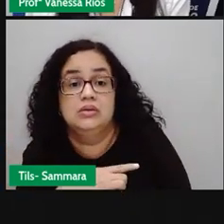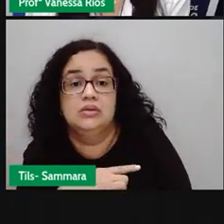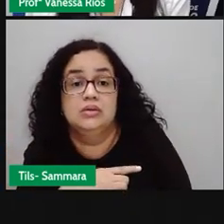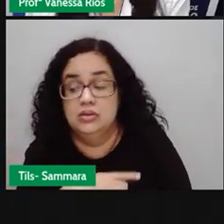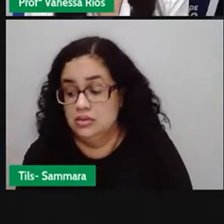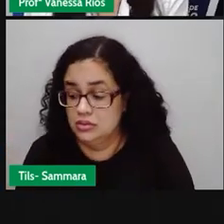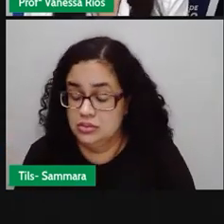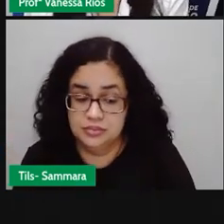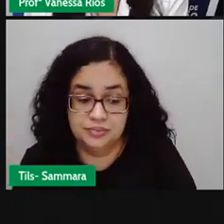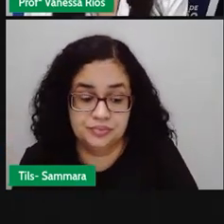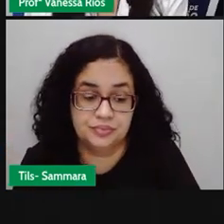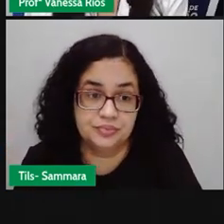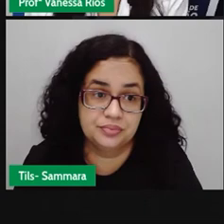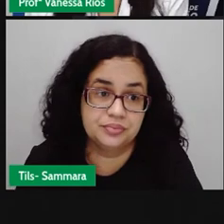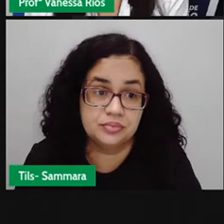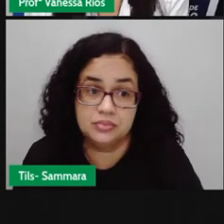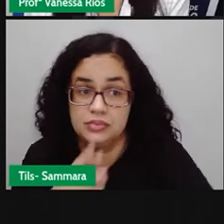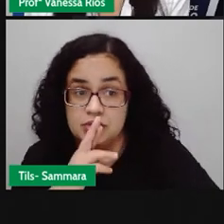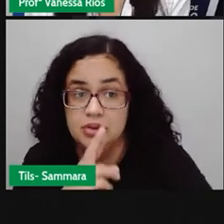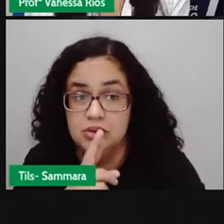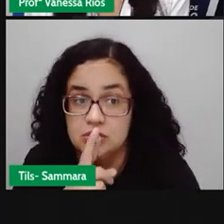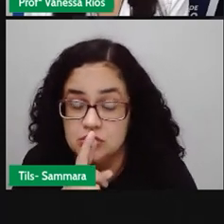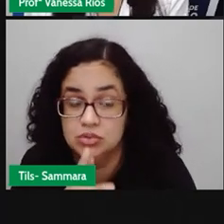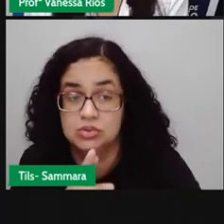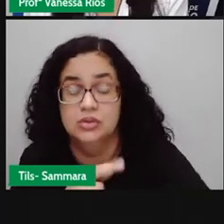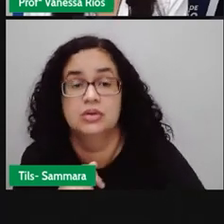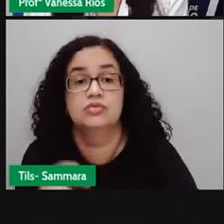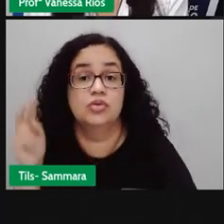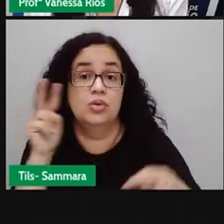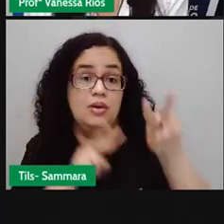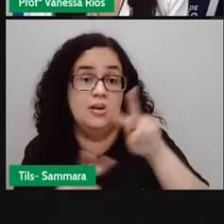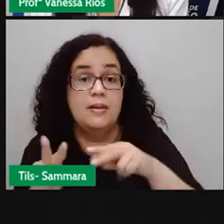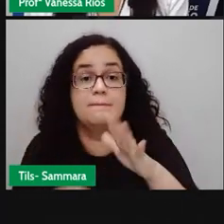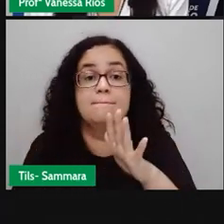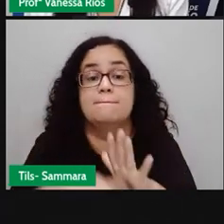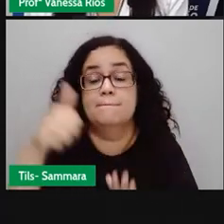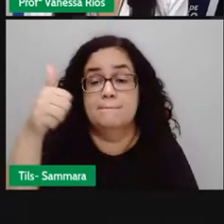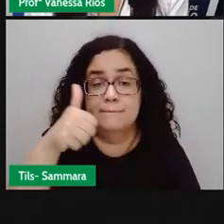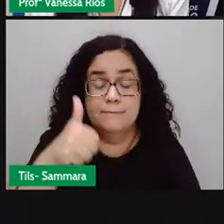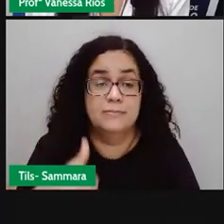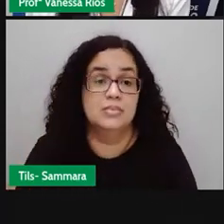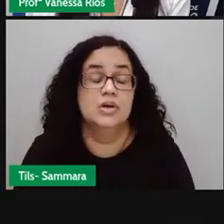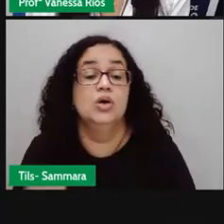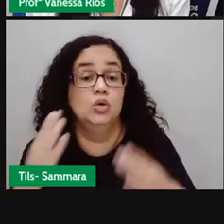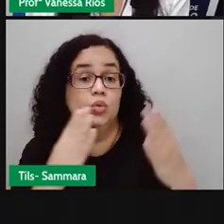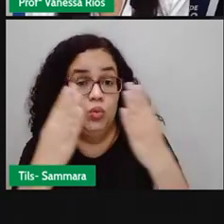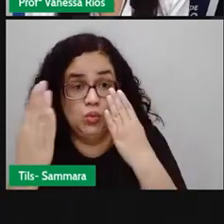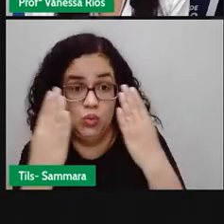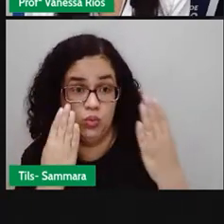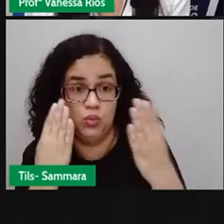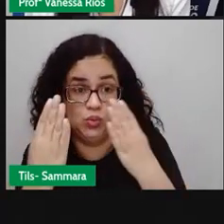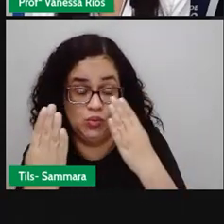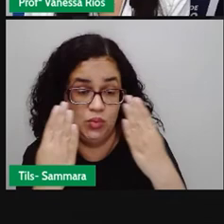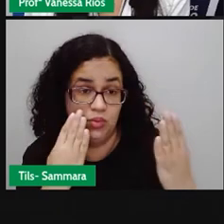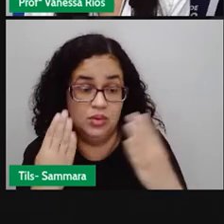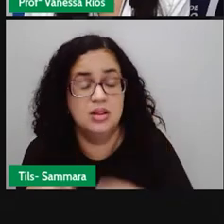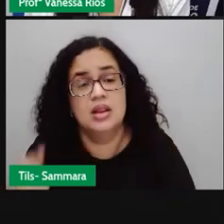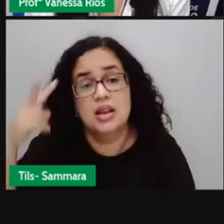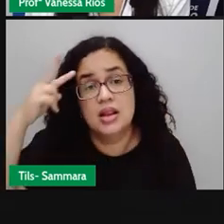para chegar até a resposta. O que, que a gente observa? Primeiro, a gente tem que fazer uma comparação, ó.